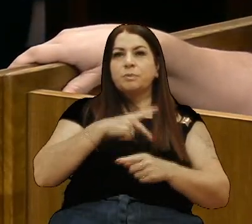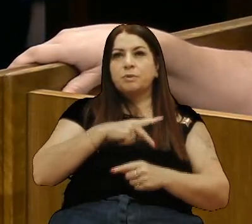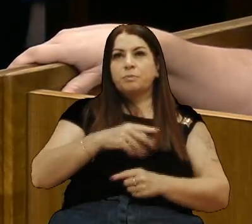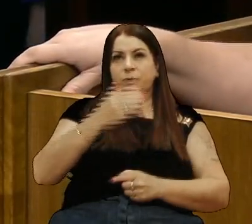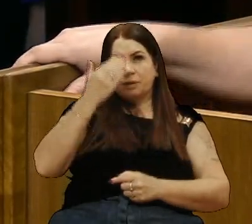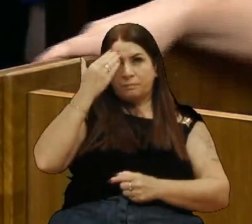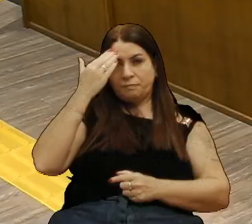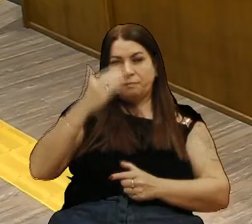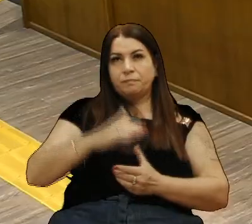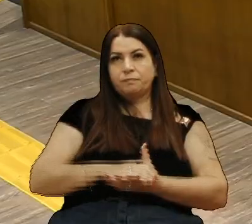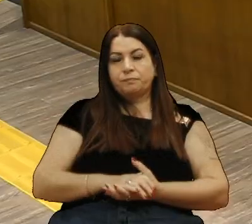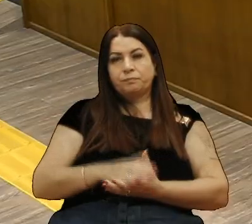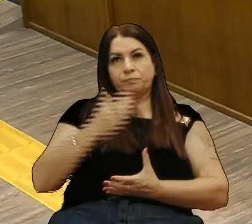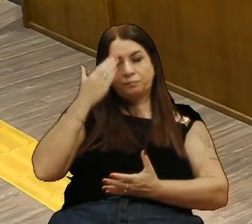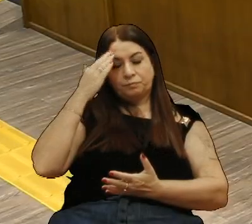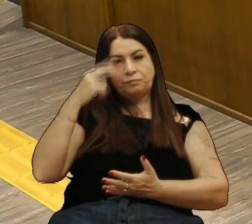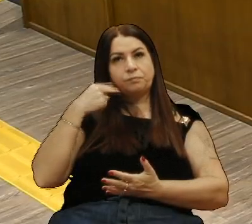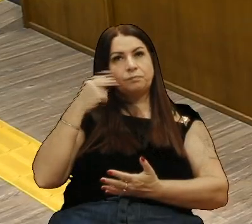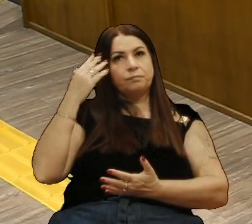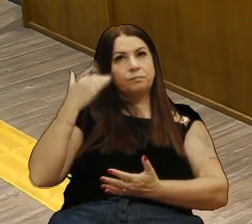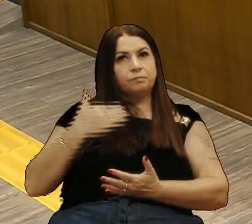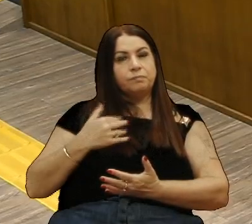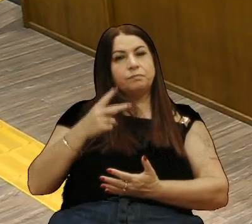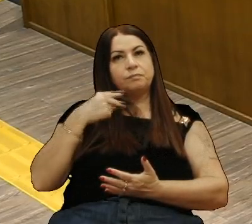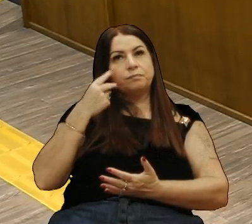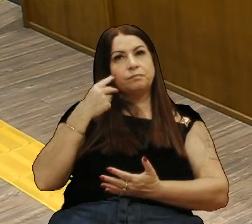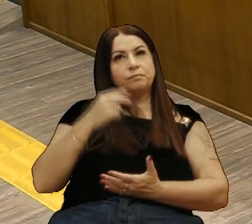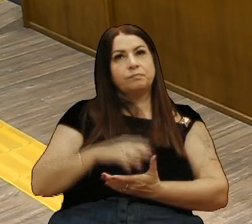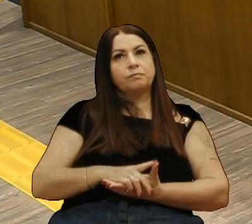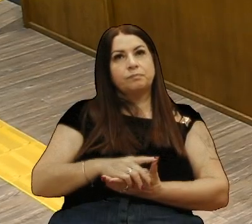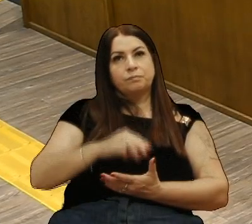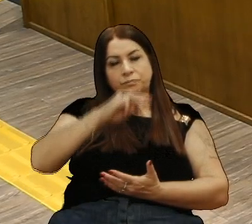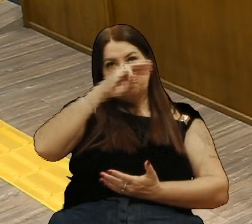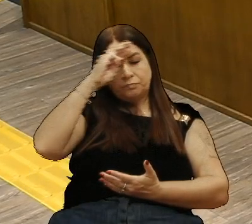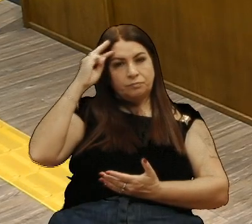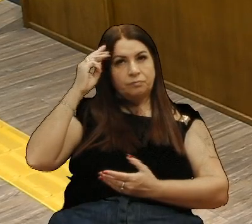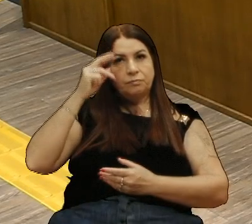presidente. Obrigada. Obrigado, vereadora Daiane Mello. Com a palavra, vereador Juliano Valim,